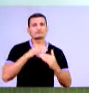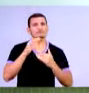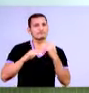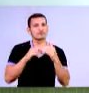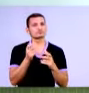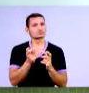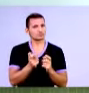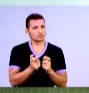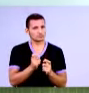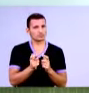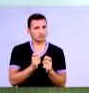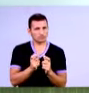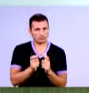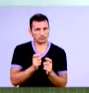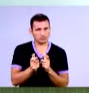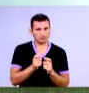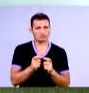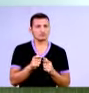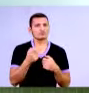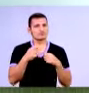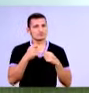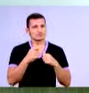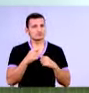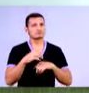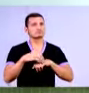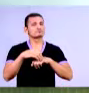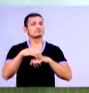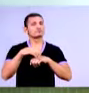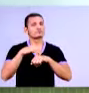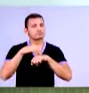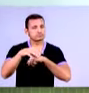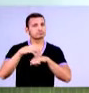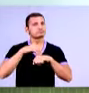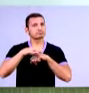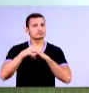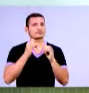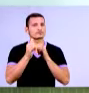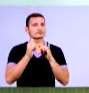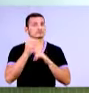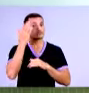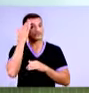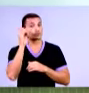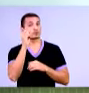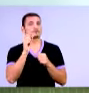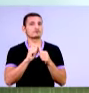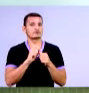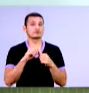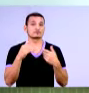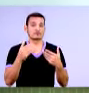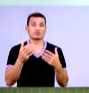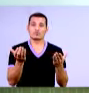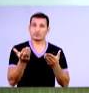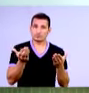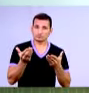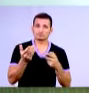o jogo se desenvolva, ela precisa receber uma série de informações para saber o que faz. Então, esses dispositivos modernos hoje permitem que a